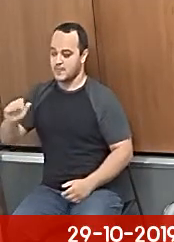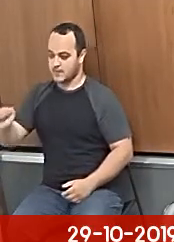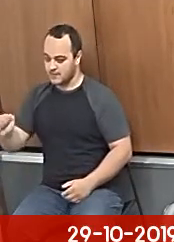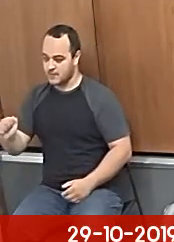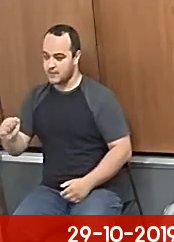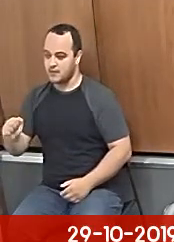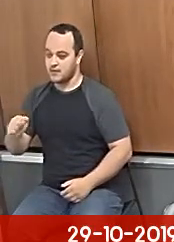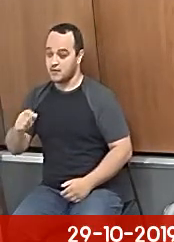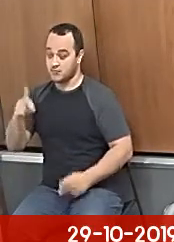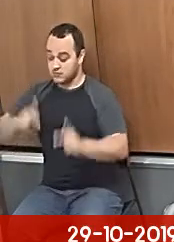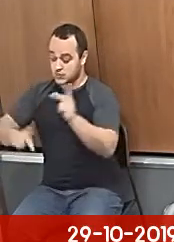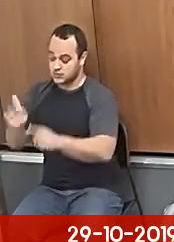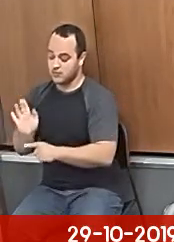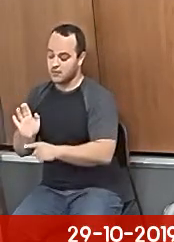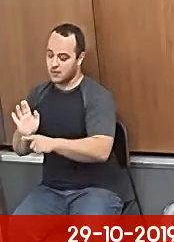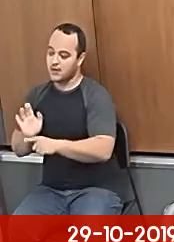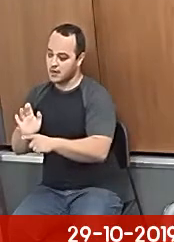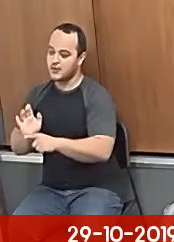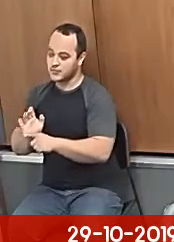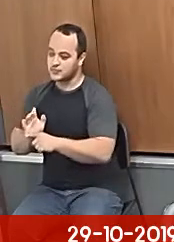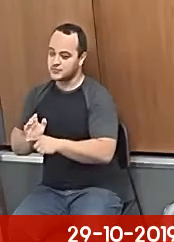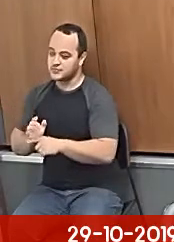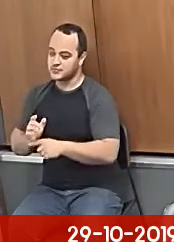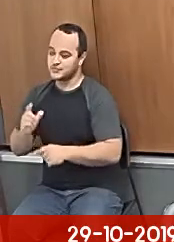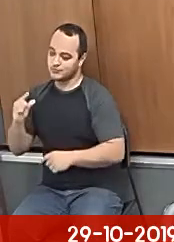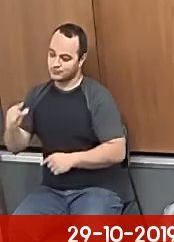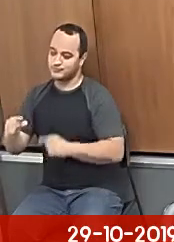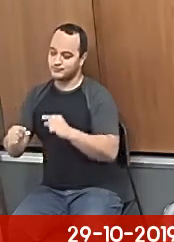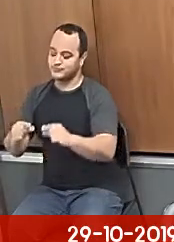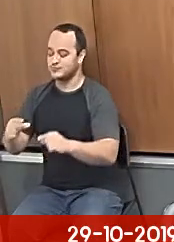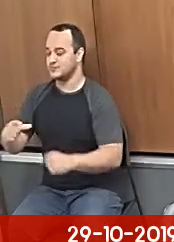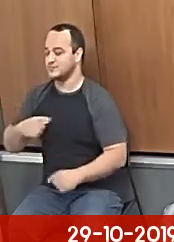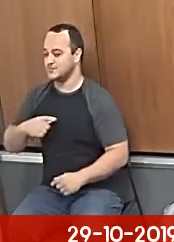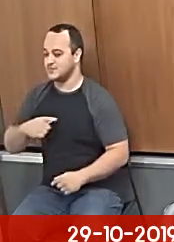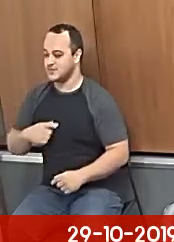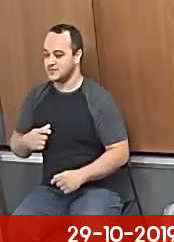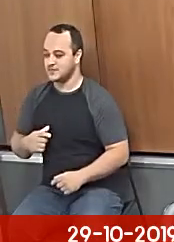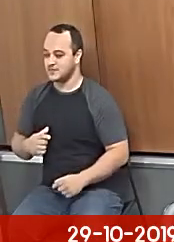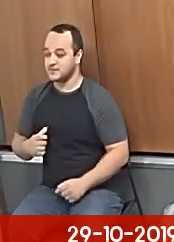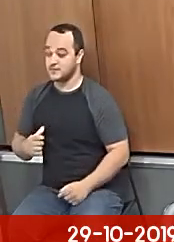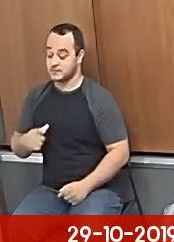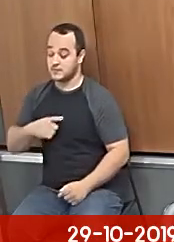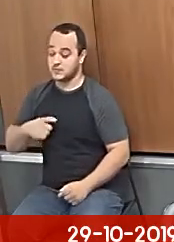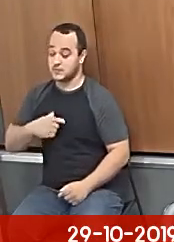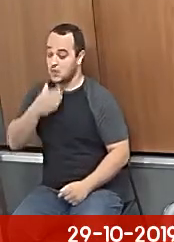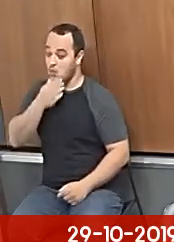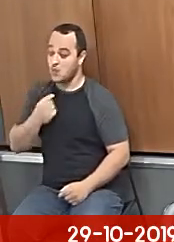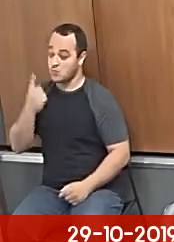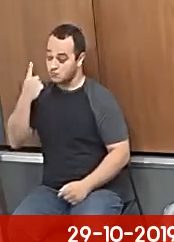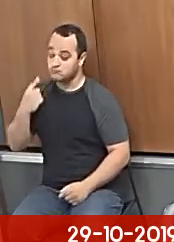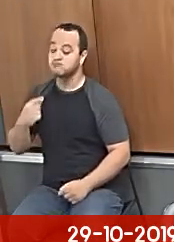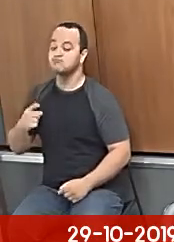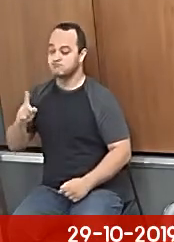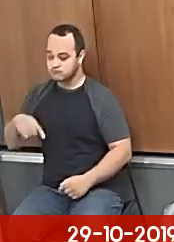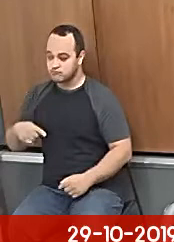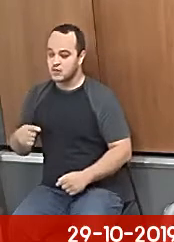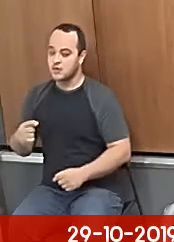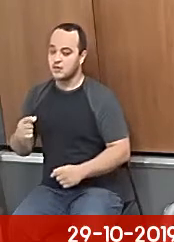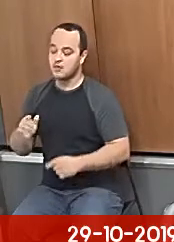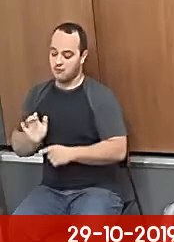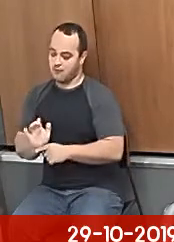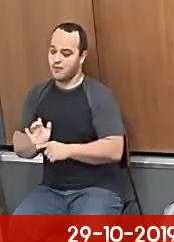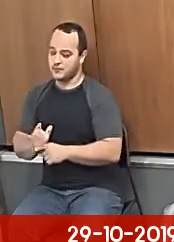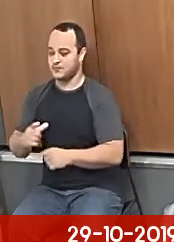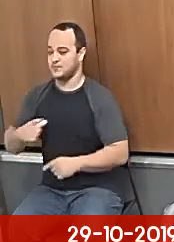Luciano Gontijo, que está ali, que é um percussor nosso, que está abrindo as portas para a gente aqui, ele tem vivido isso, esse momento com a gente